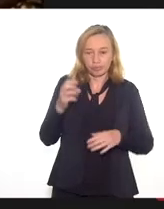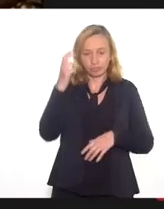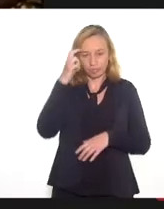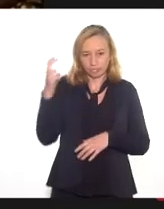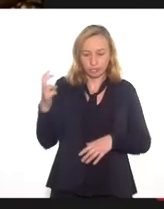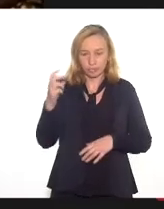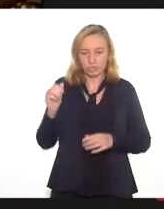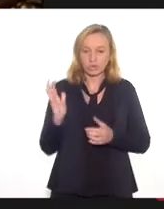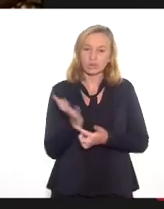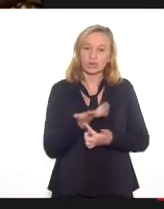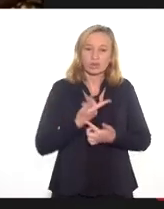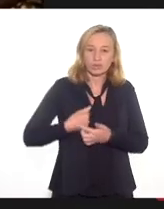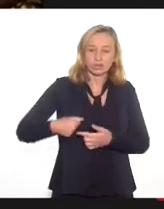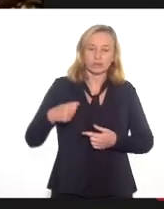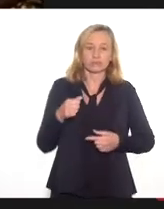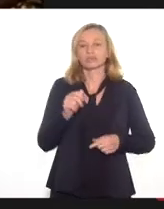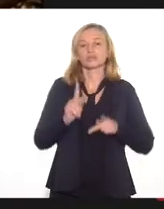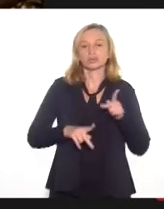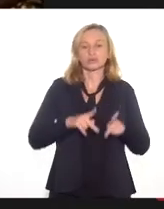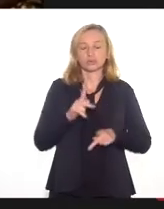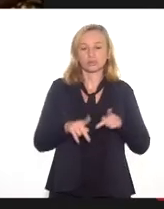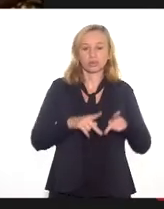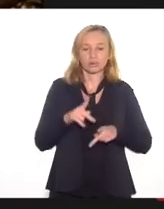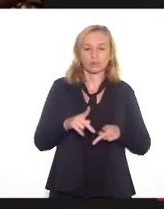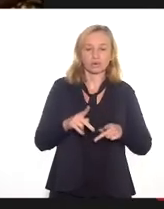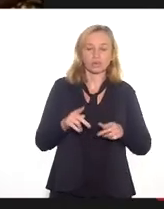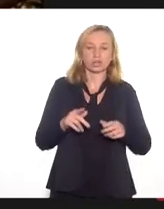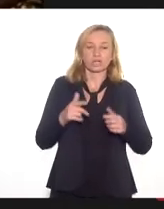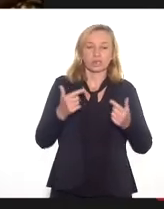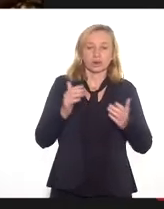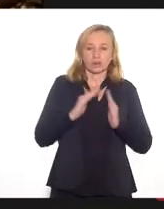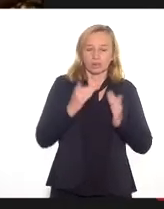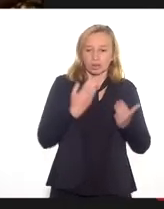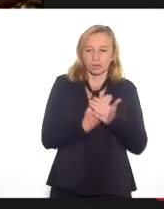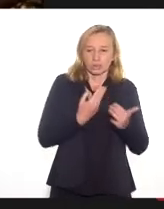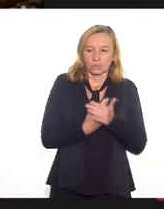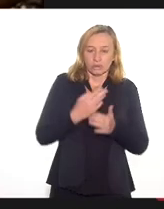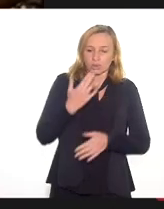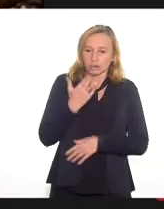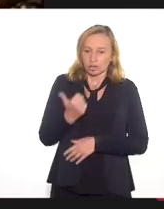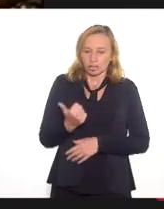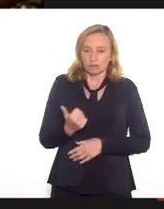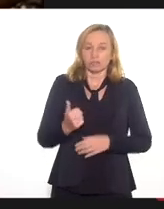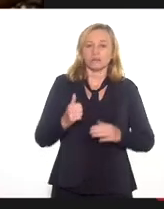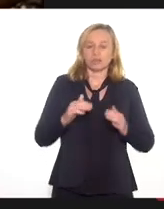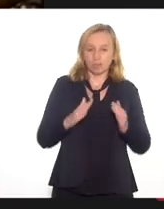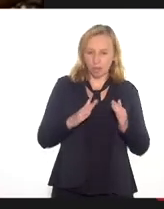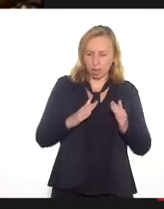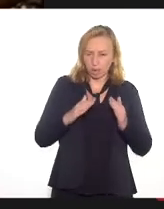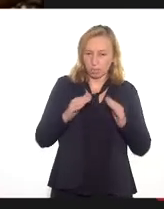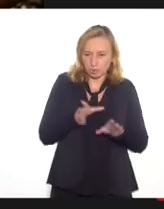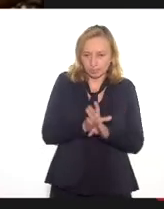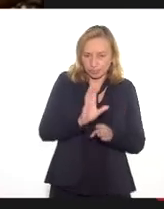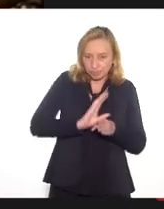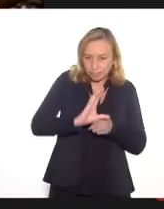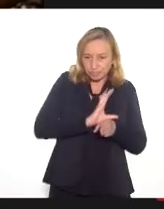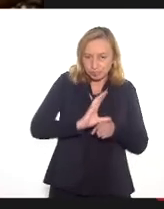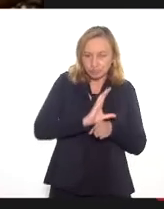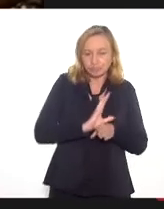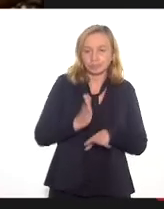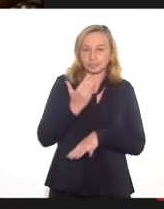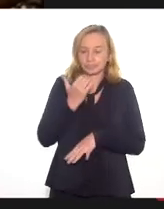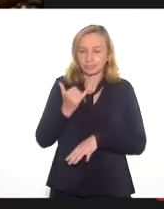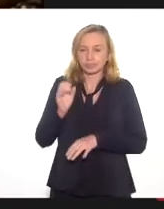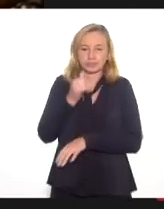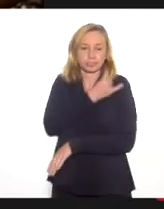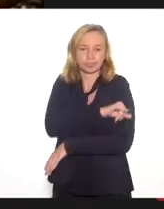Cultura e Arte Popular a Escola de Nutrição da Unirio o Conselho de Segurança Alimentar do Município do Rio de Janeiro o